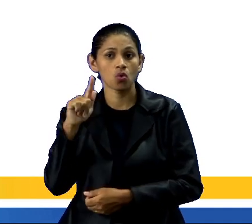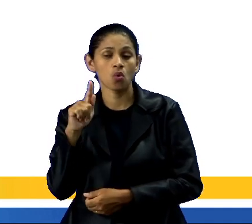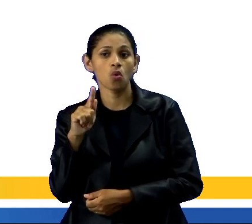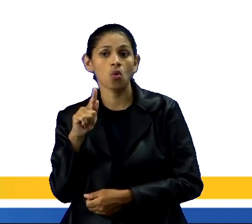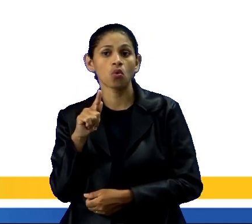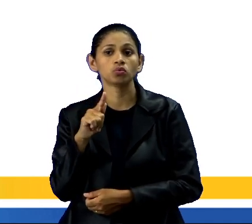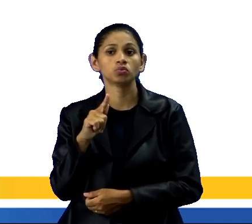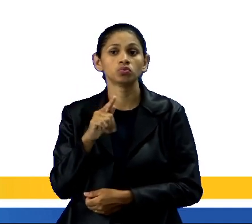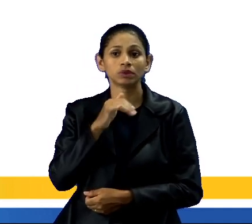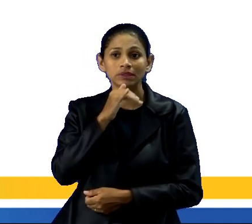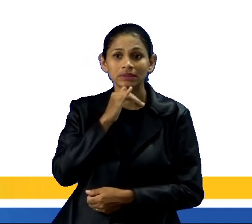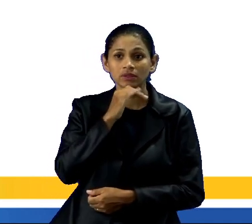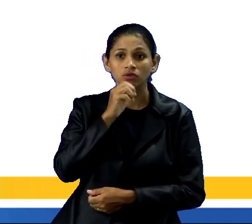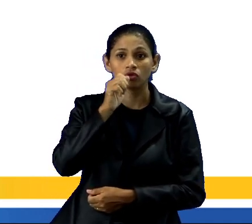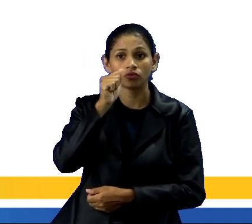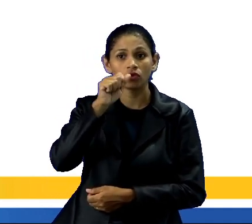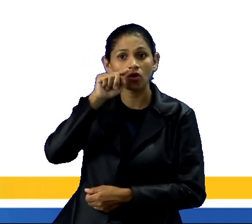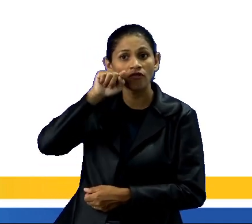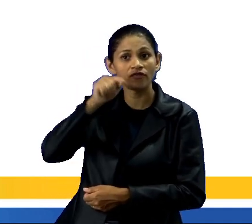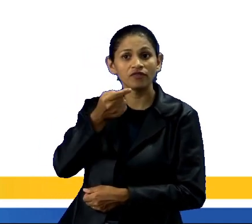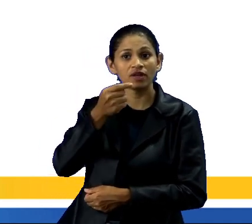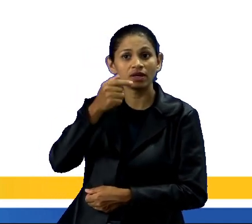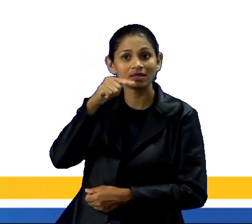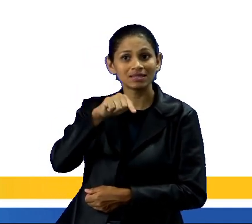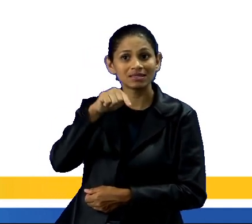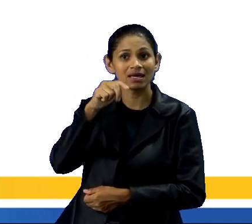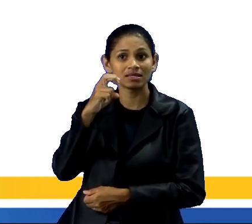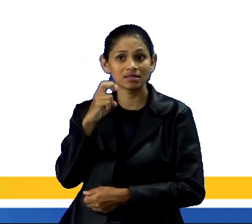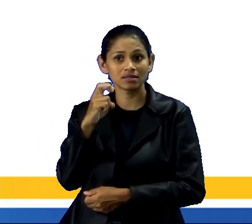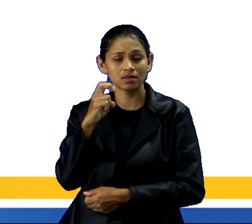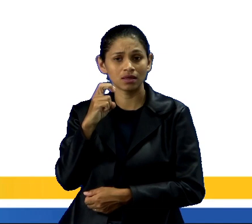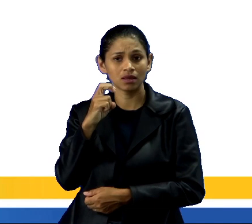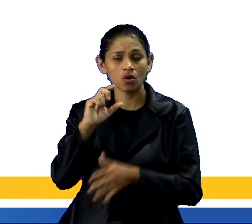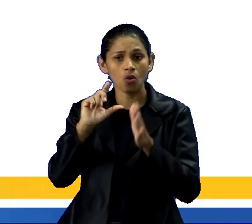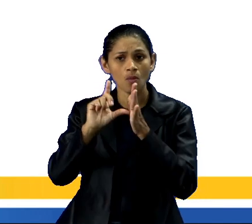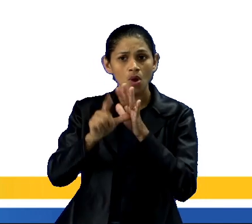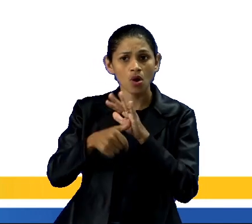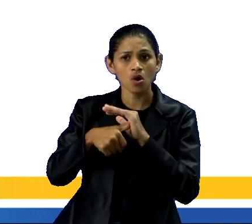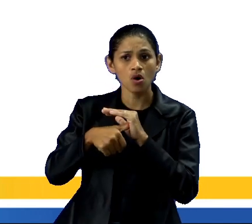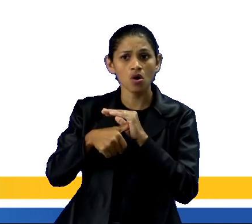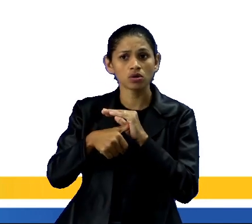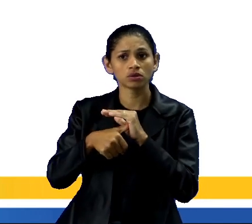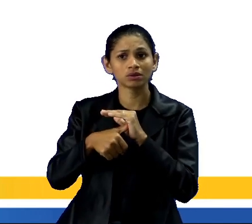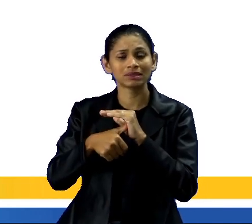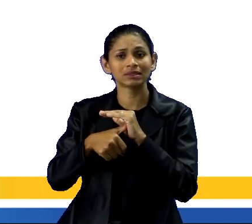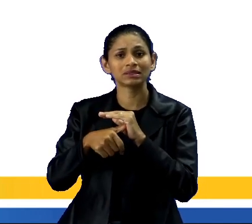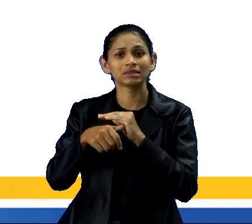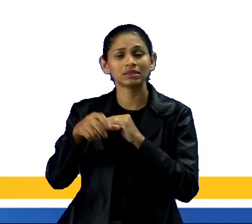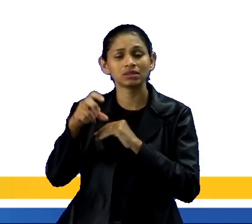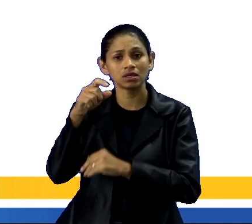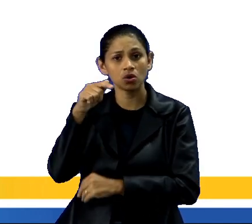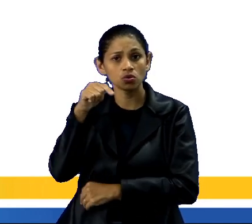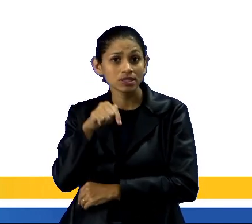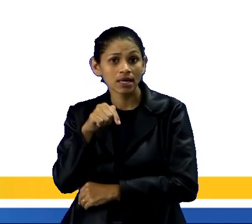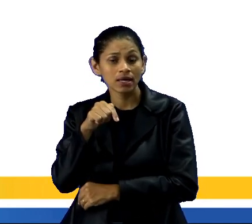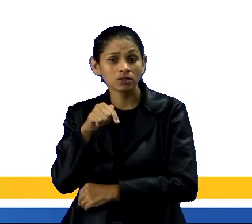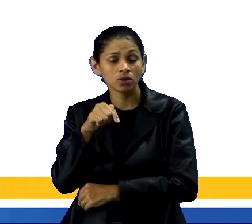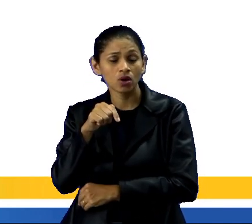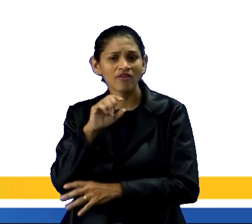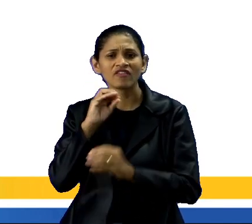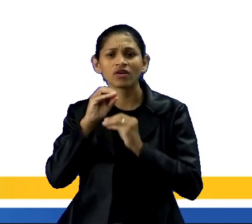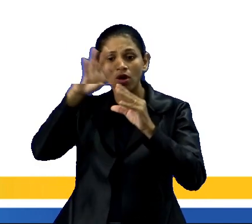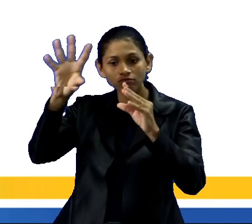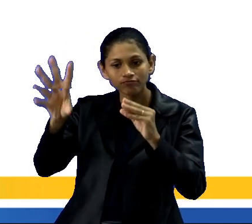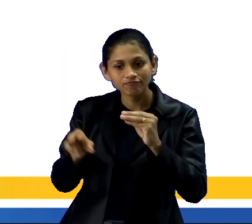exemplo, 9,75, 9,7, né? O próximo número após a vírgula, o primeiro número após a vírgula é o 7. Então, o que